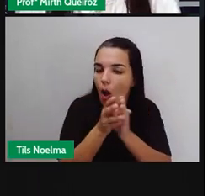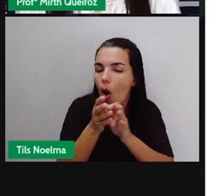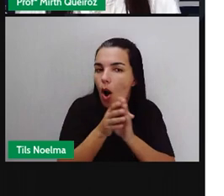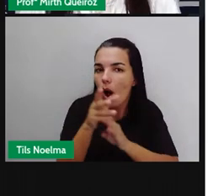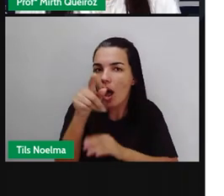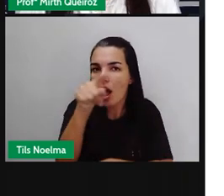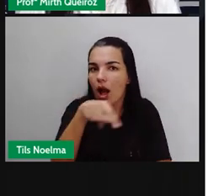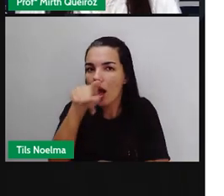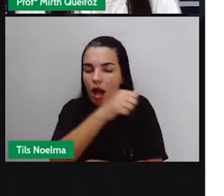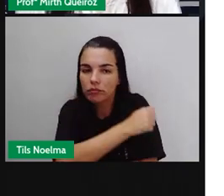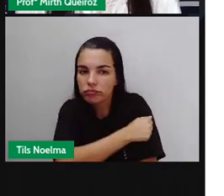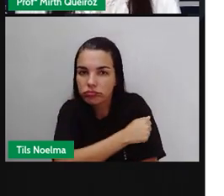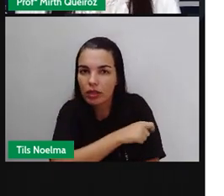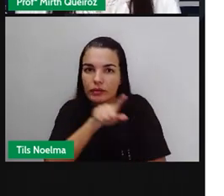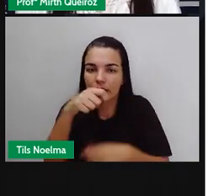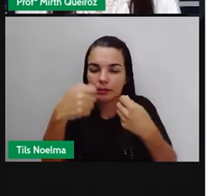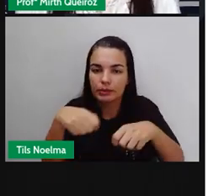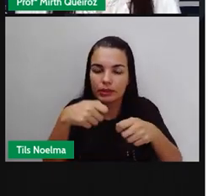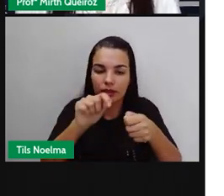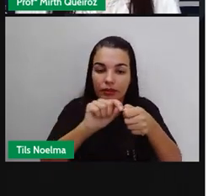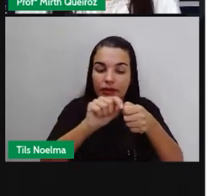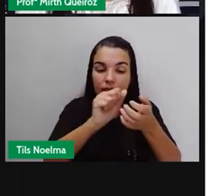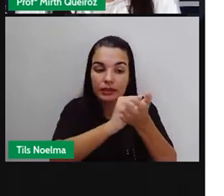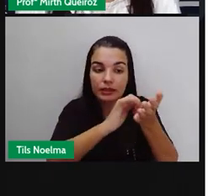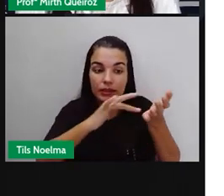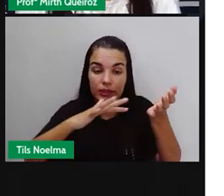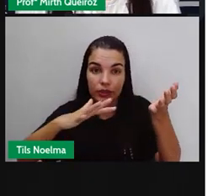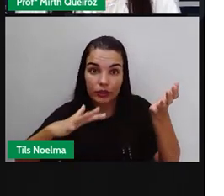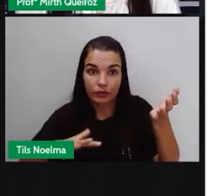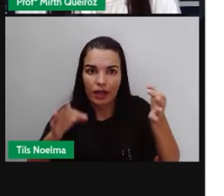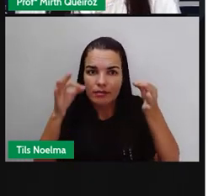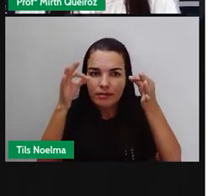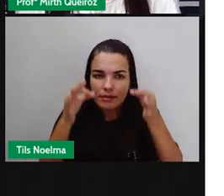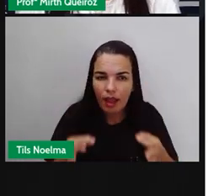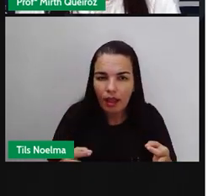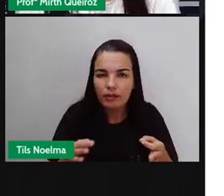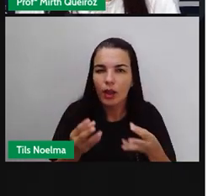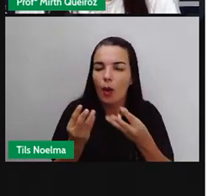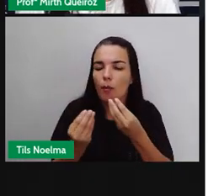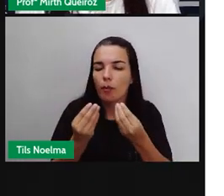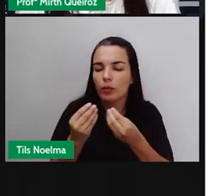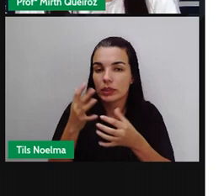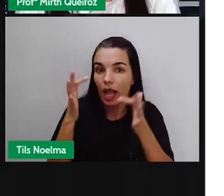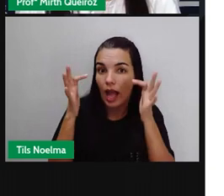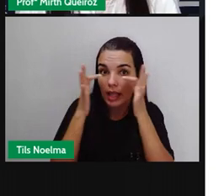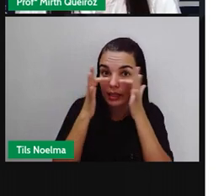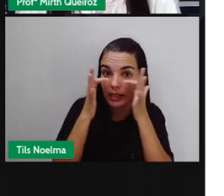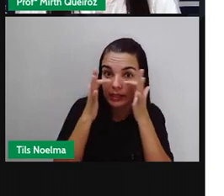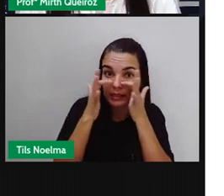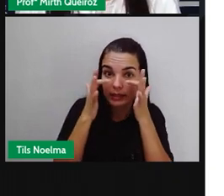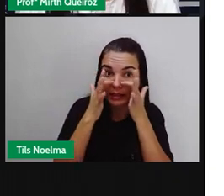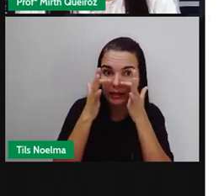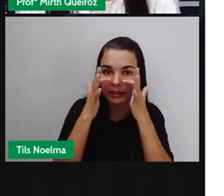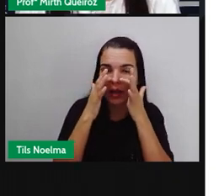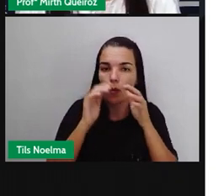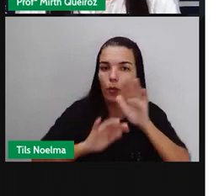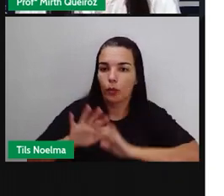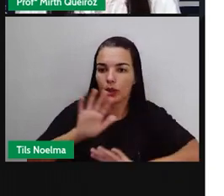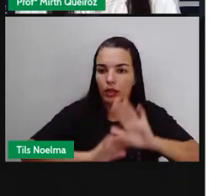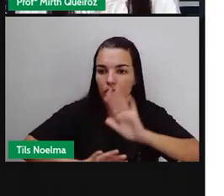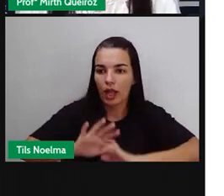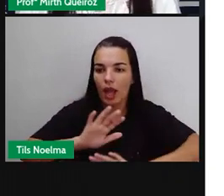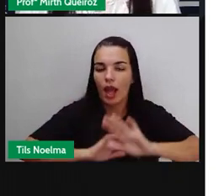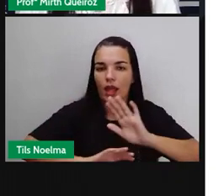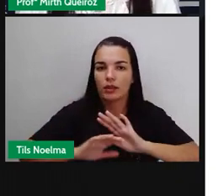do aluno. Realizem essas atividades direitinho, com muita atenção, com muito cuidado.